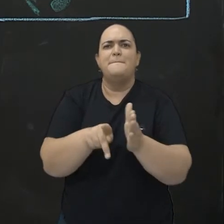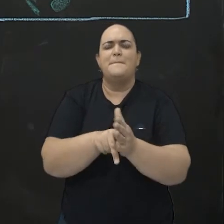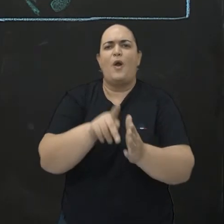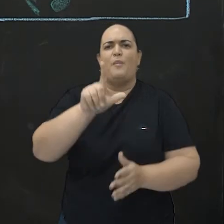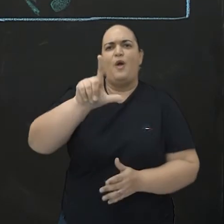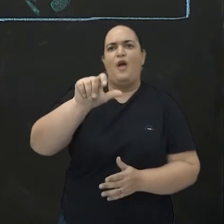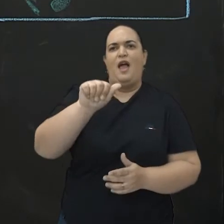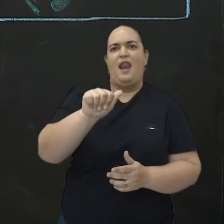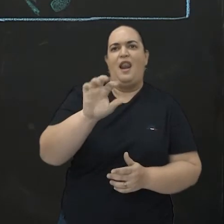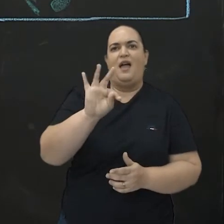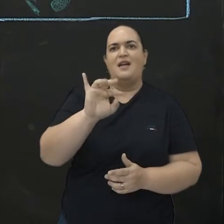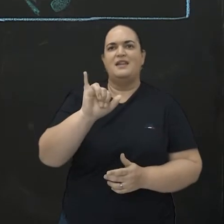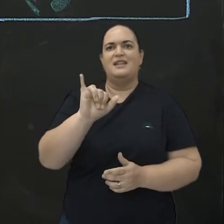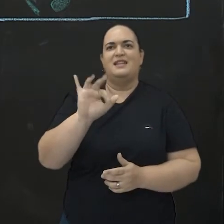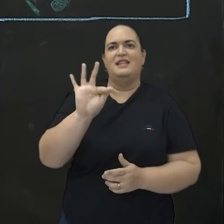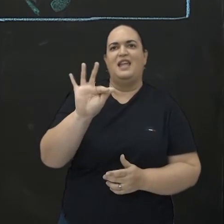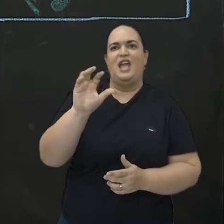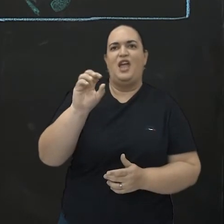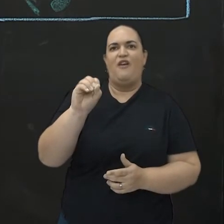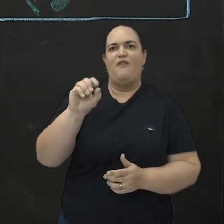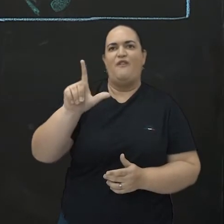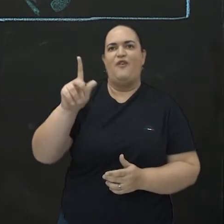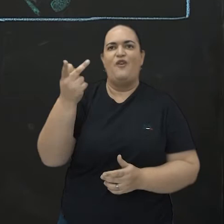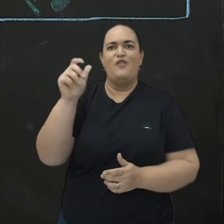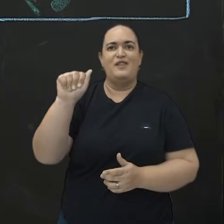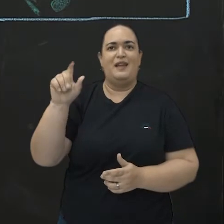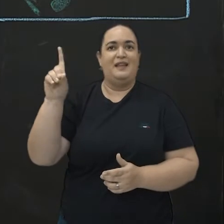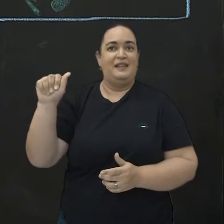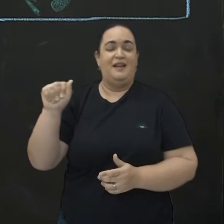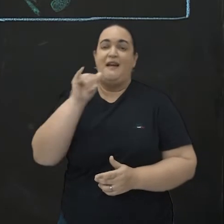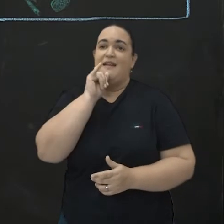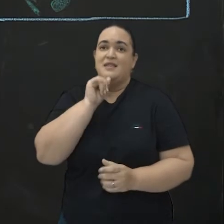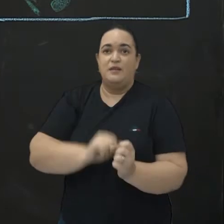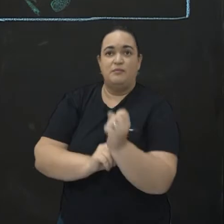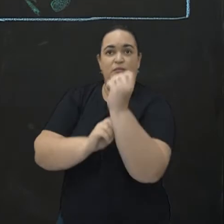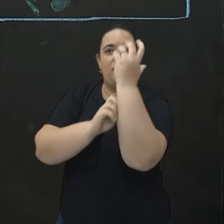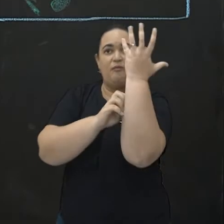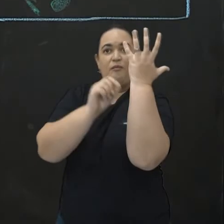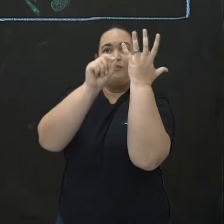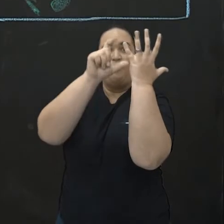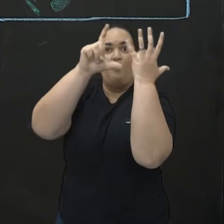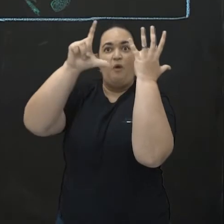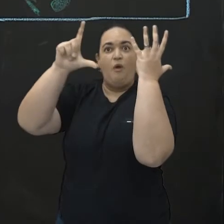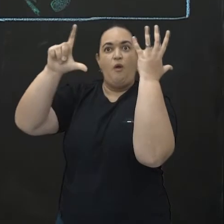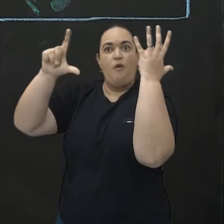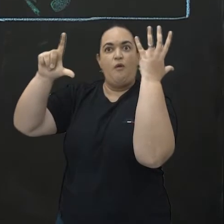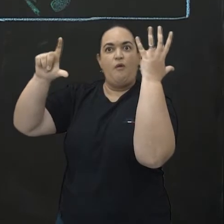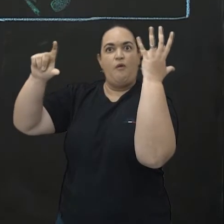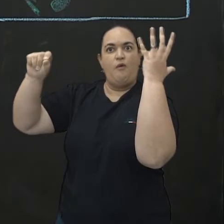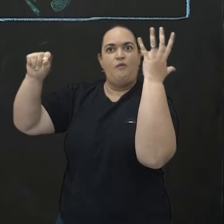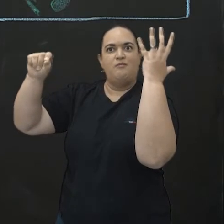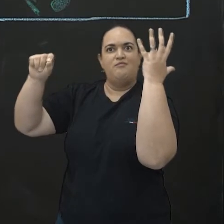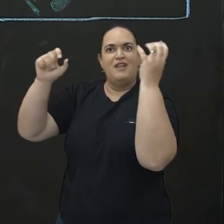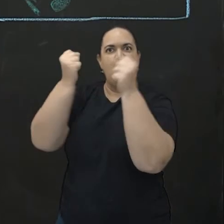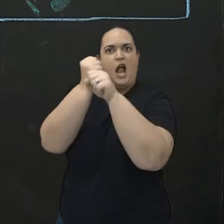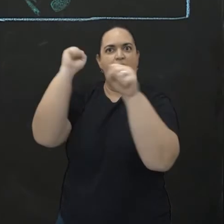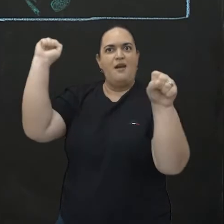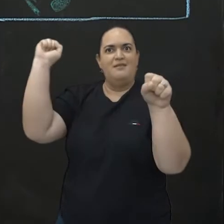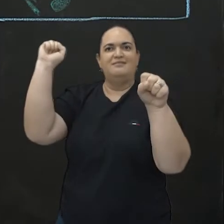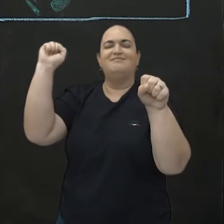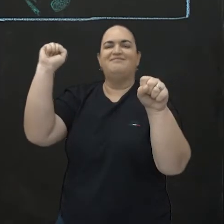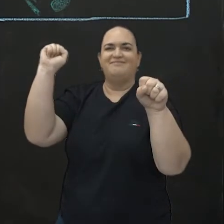Latus significa amplidão, folhas largas que formam aí coberturas bastante densas. Essas áreas,